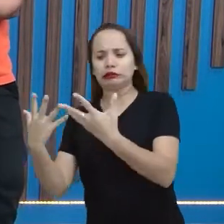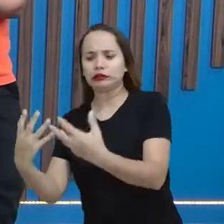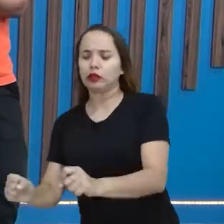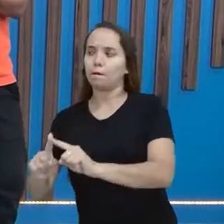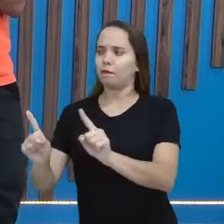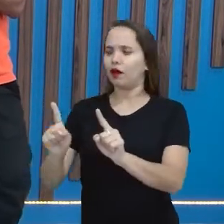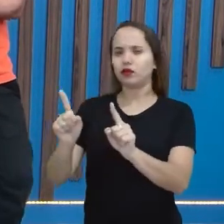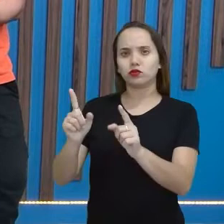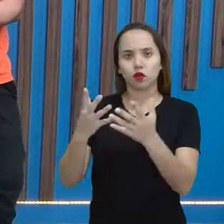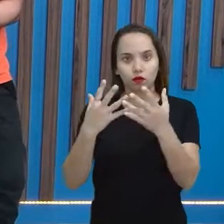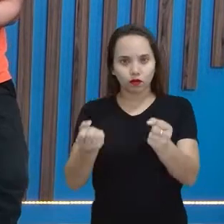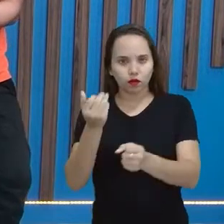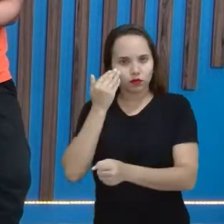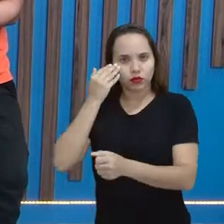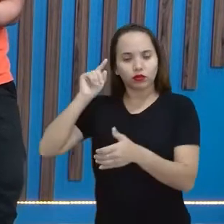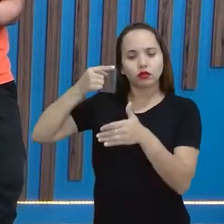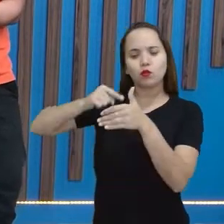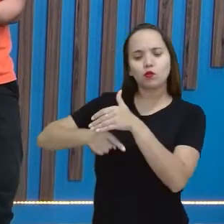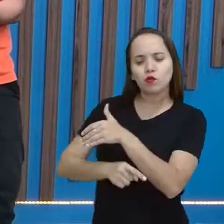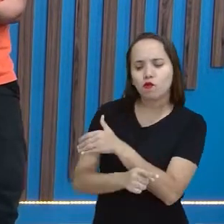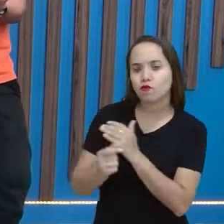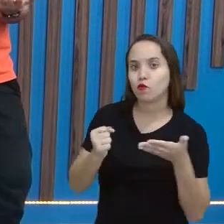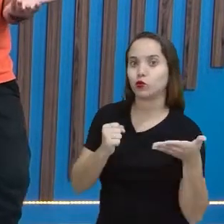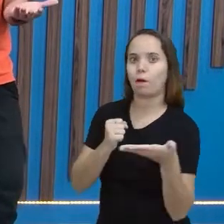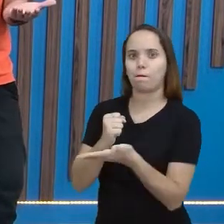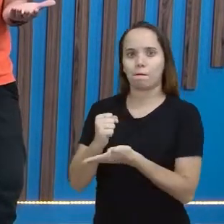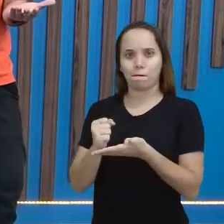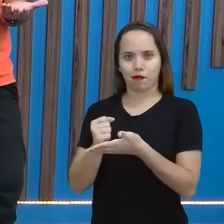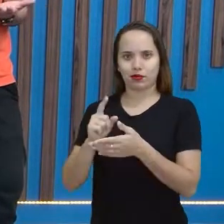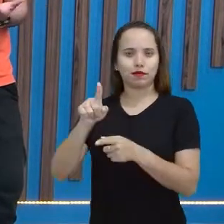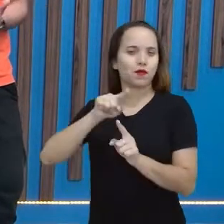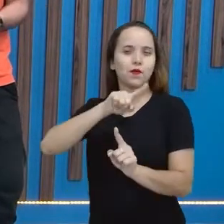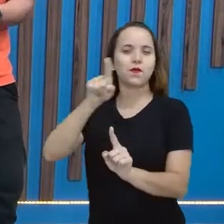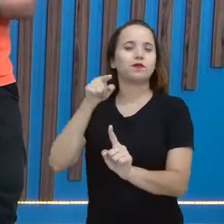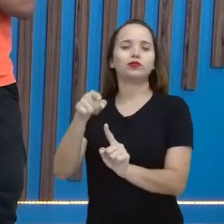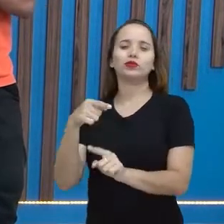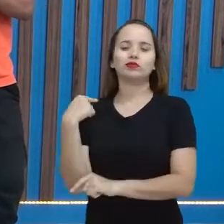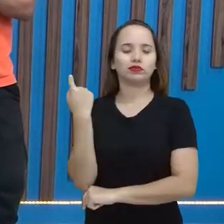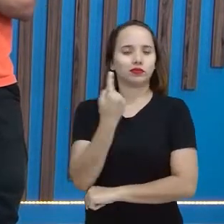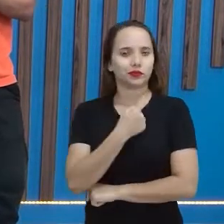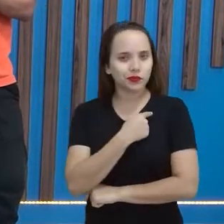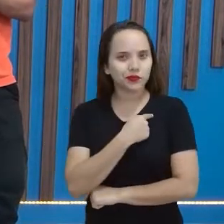entender mesmo a essência desse tipo de coisa, beleza? Que é o objetivo da gente, Sim. né?